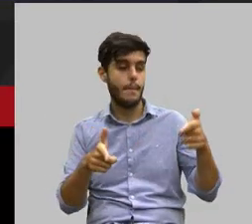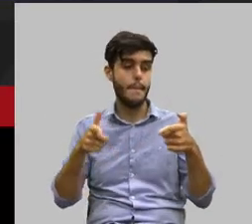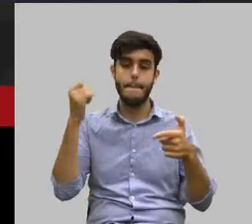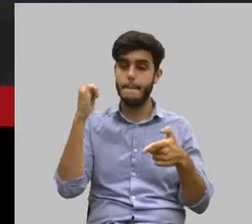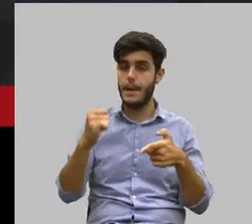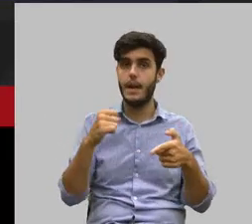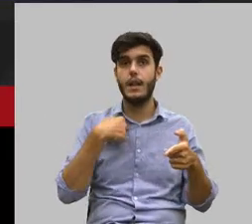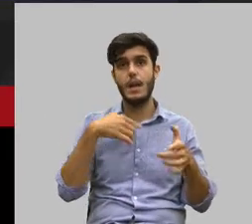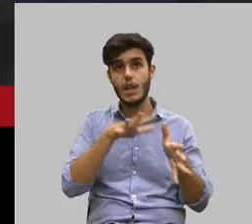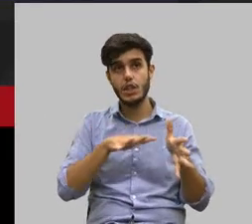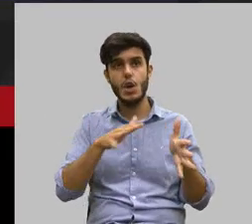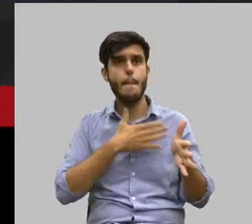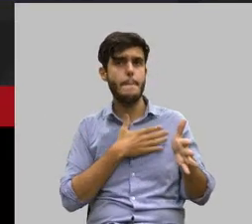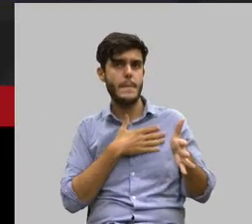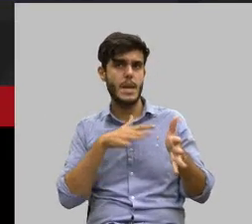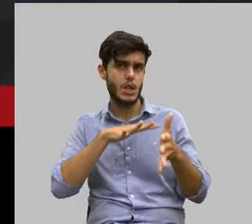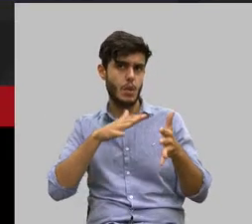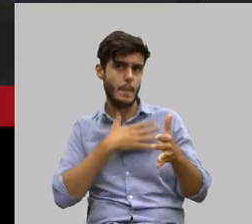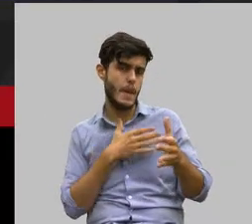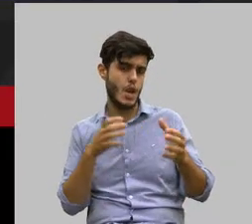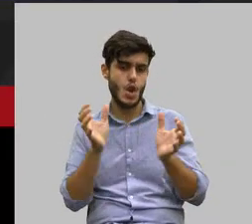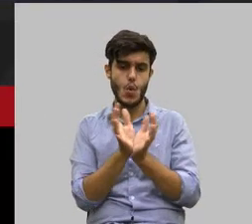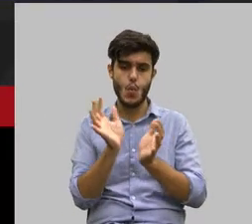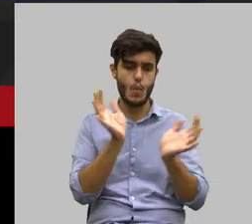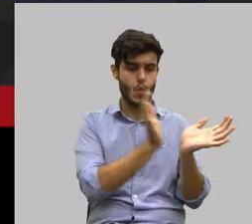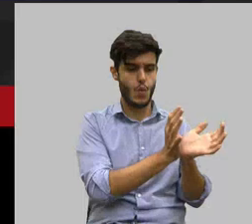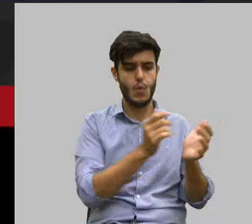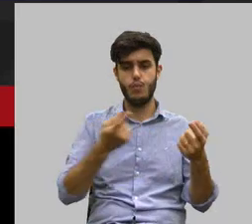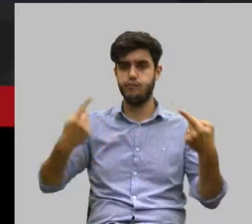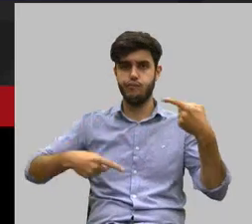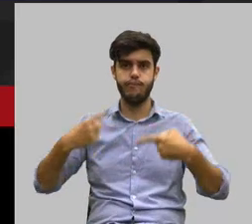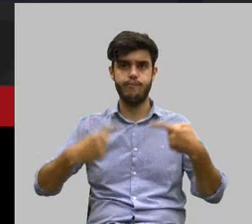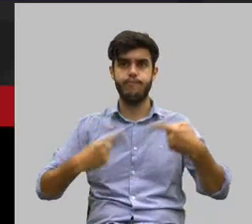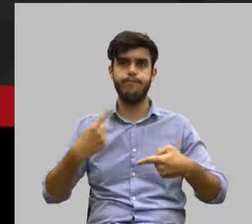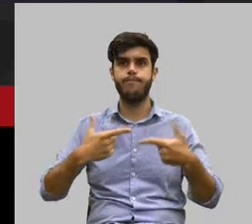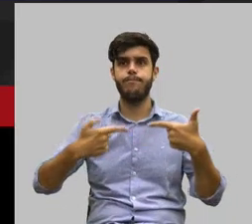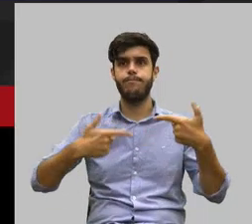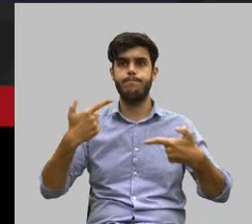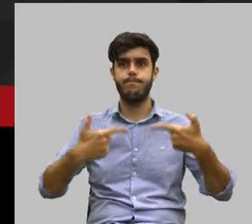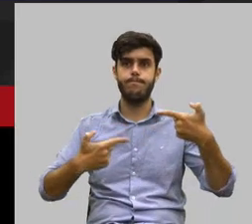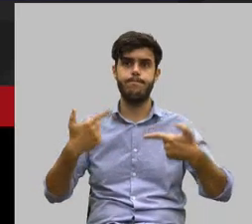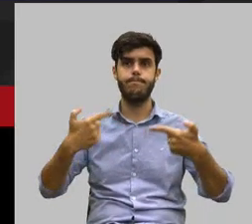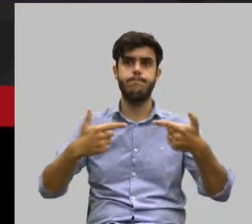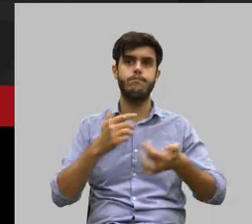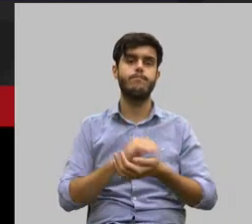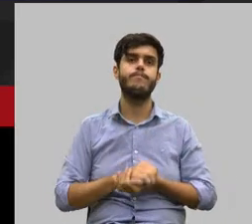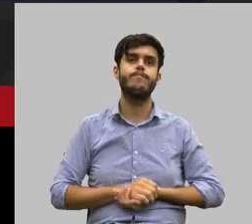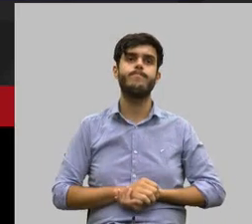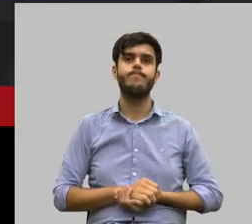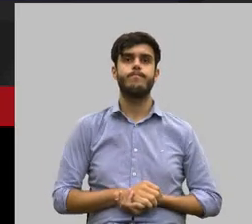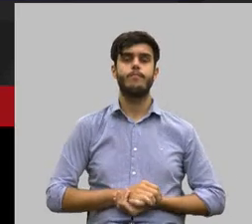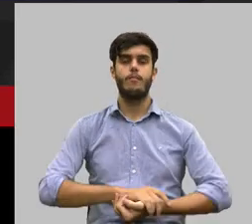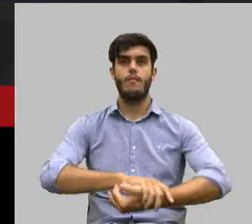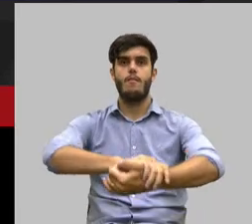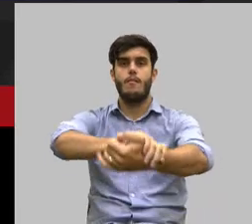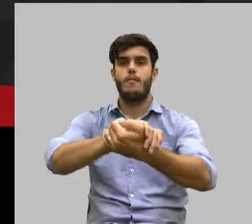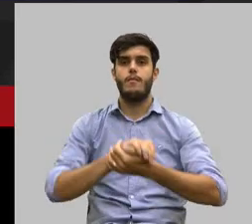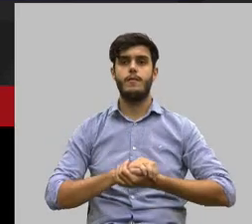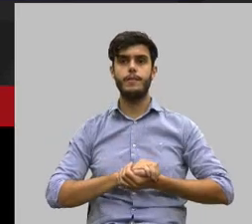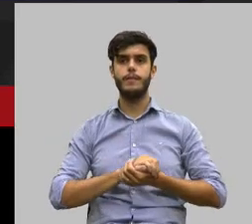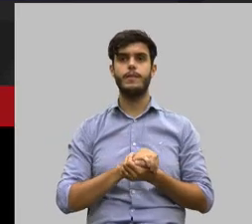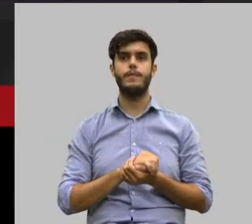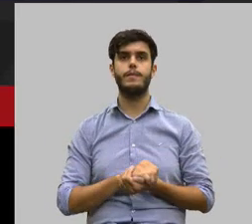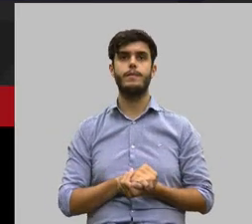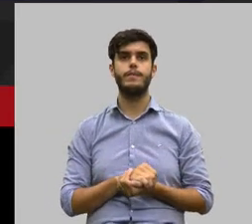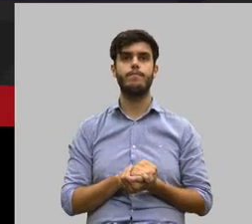eh e trouxemos também né a título de exemplo eh operação em que houve